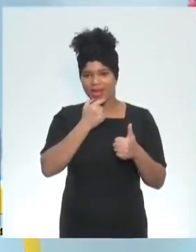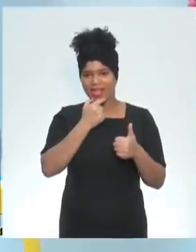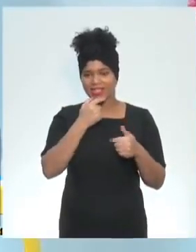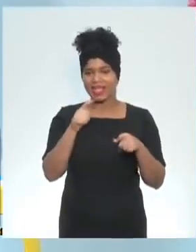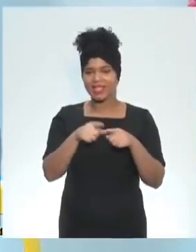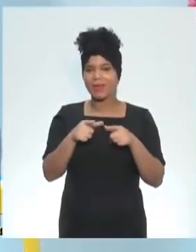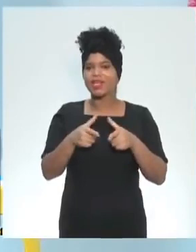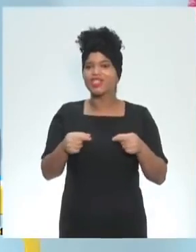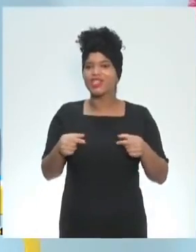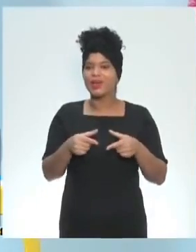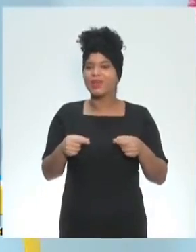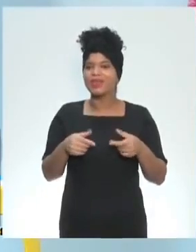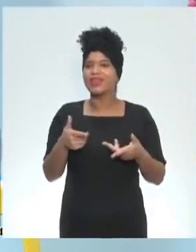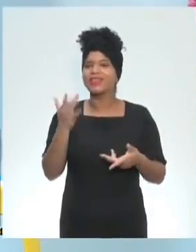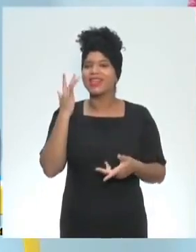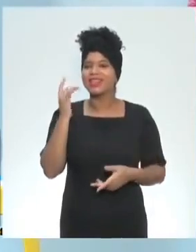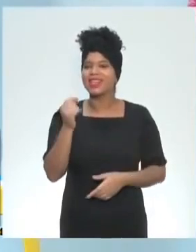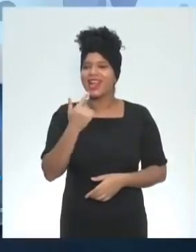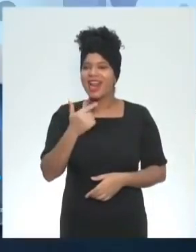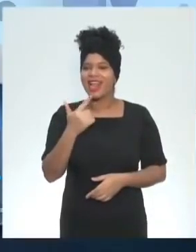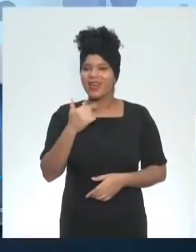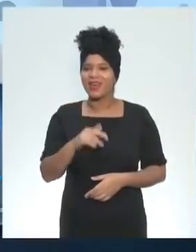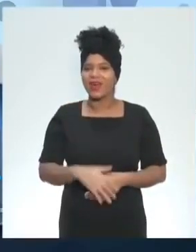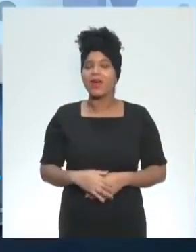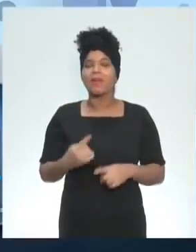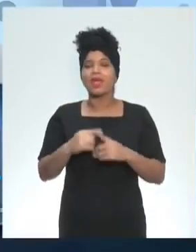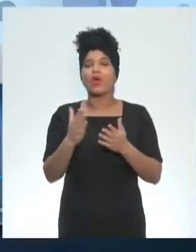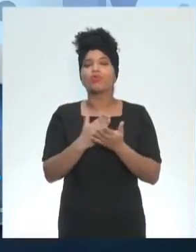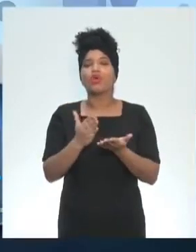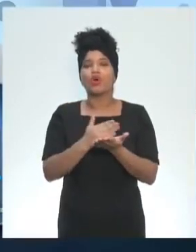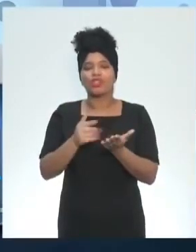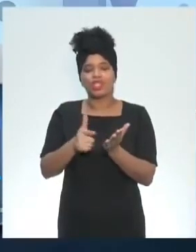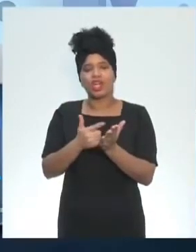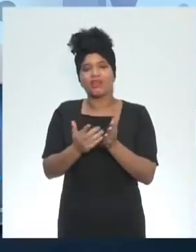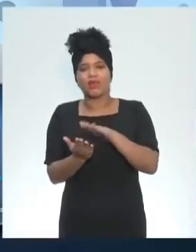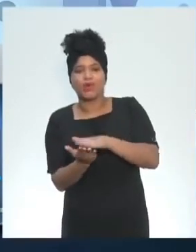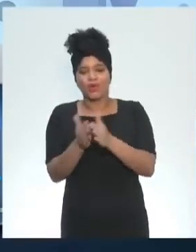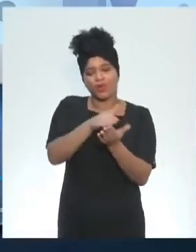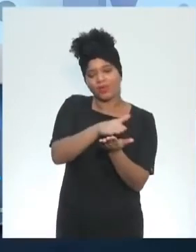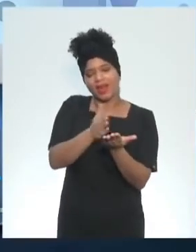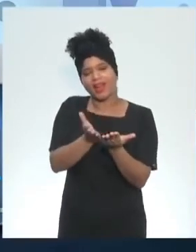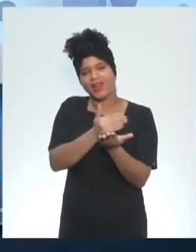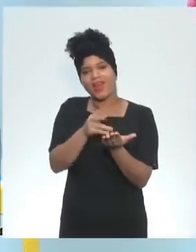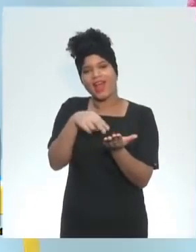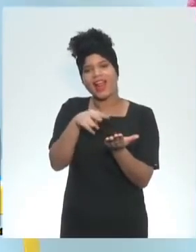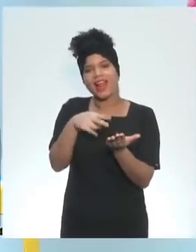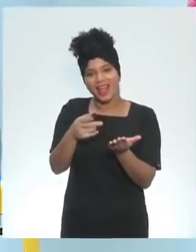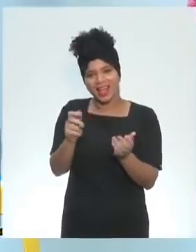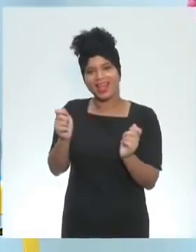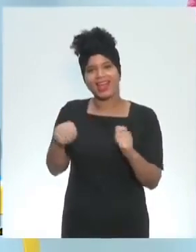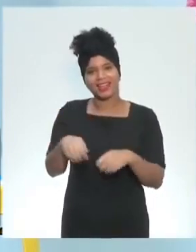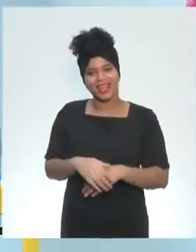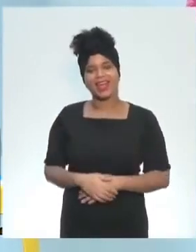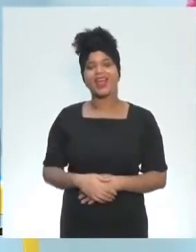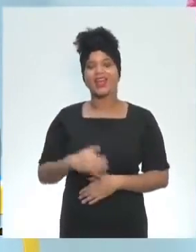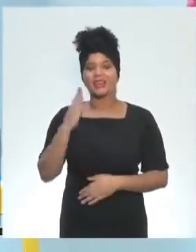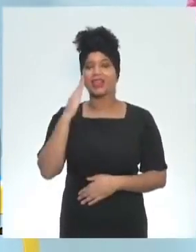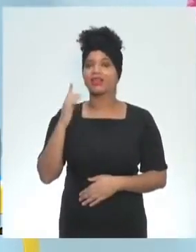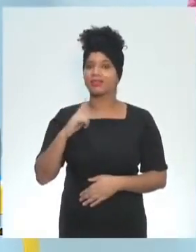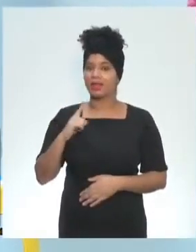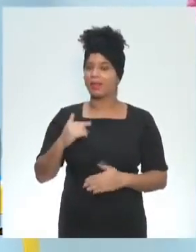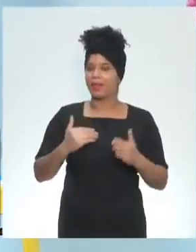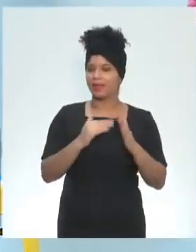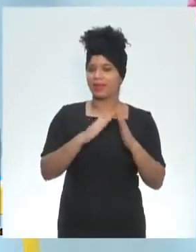e por mês porque não né o pessoal Gosta bastante dos Animes de Mangá tão vai fazer um pouco de japonês ver lá na unidade próxima de você